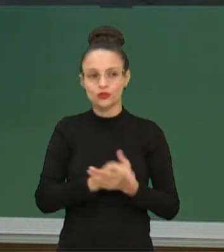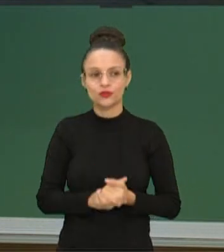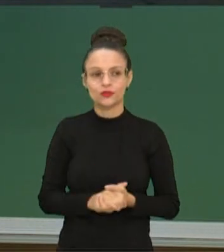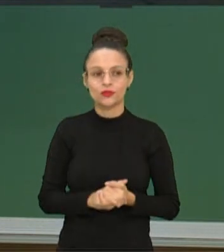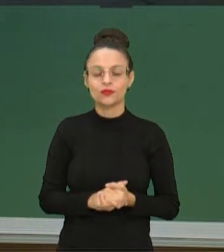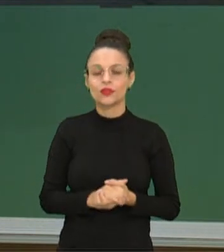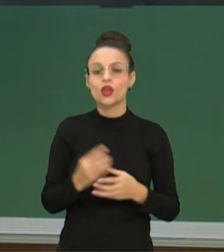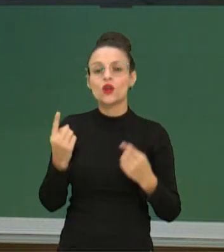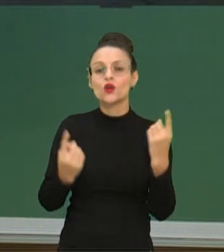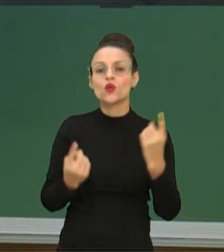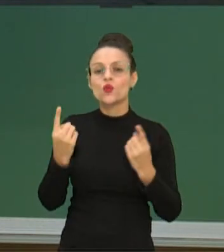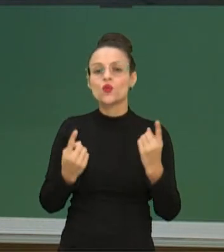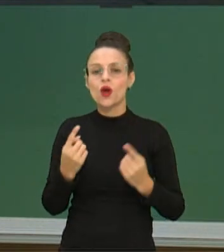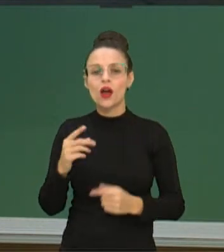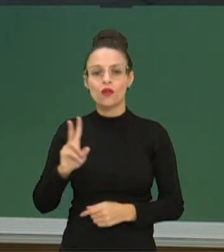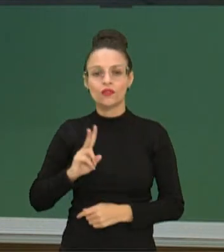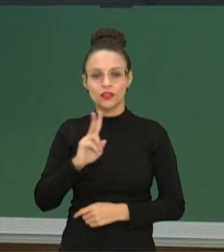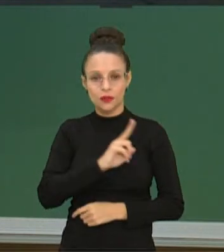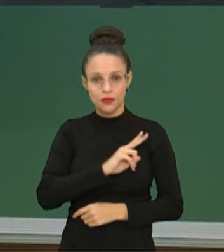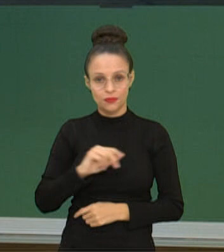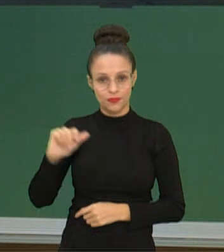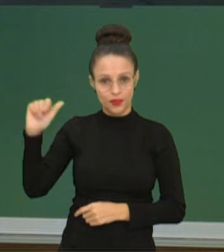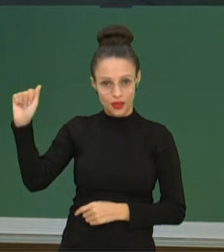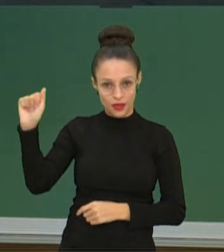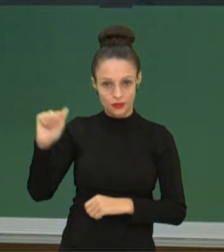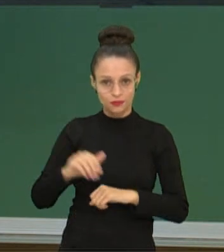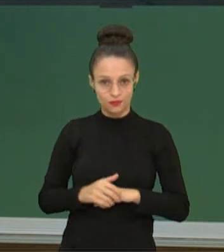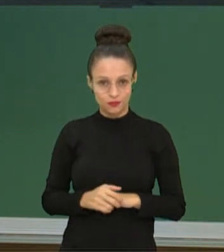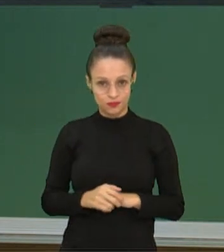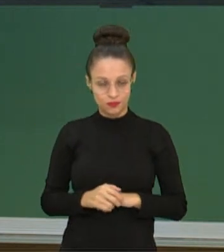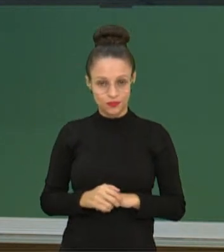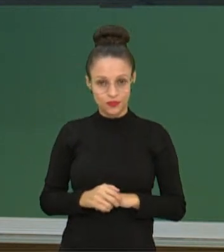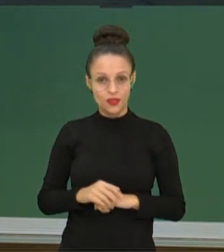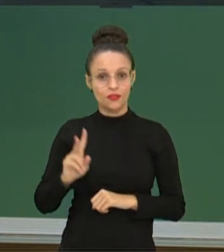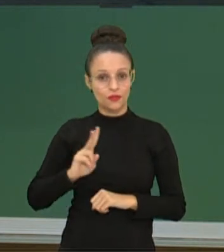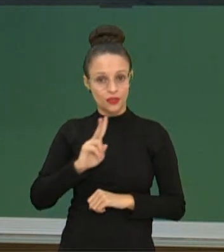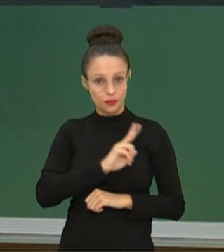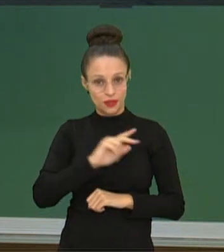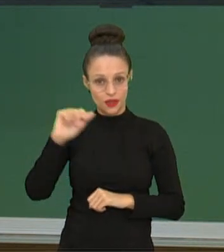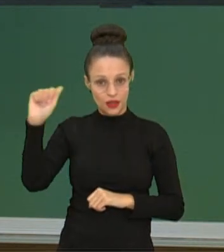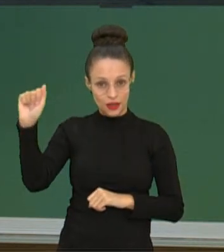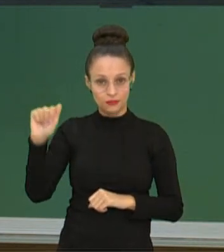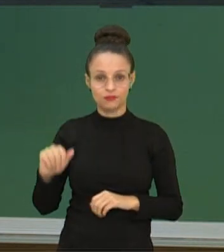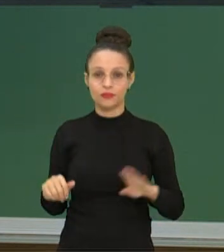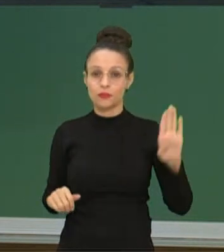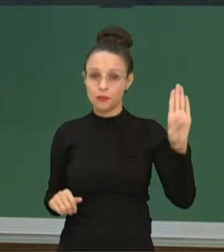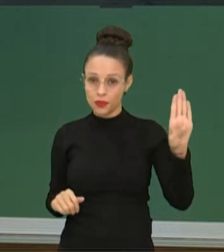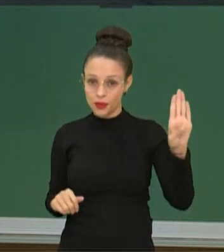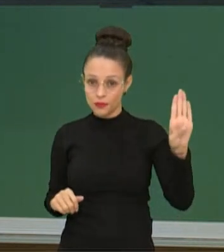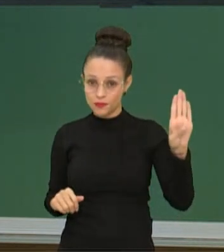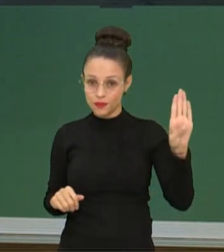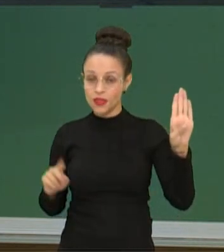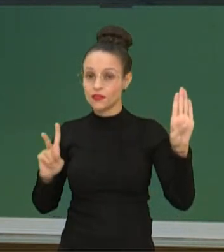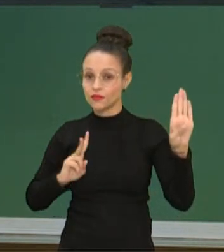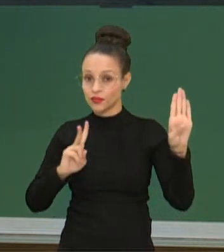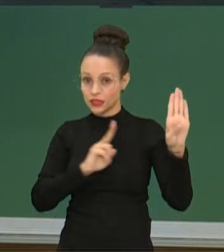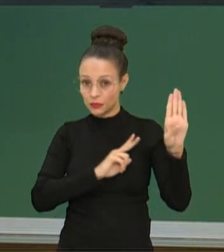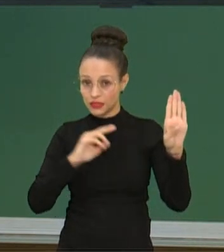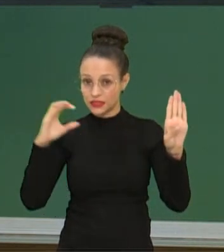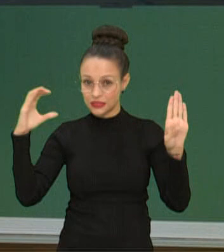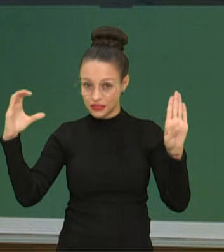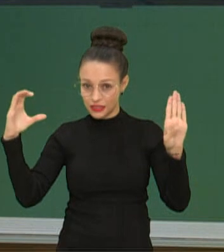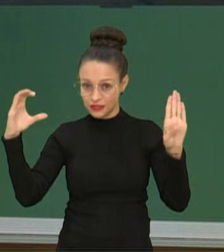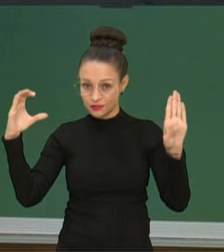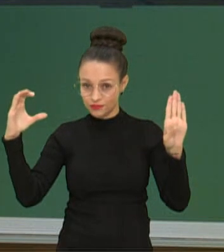descrição corresponde a qual vitamina? Alternativa A, vitamina A. Alternativa B, a vitamina